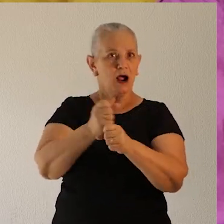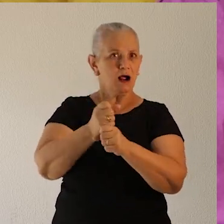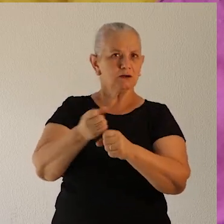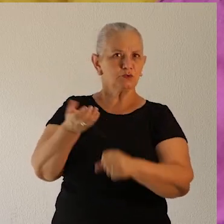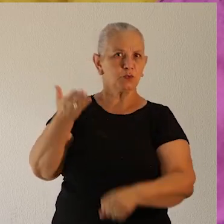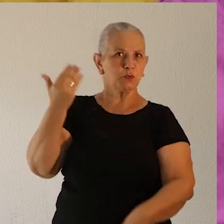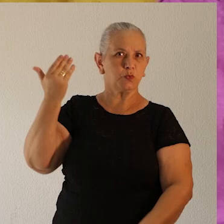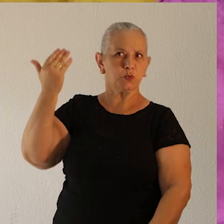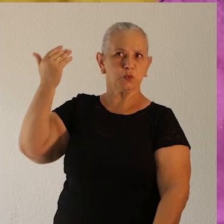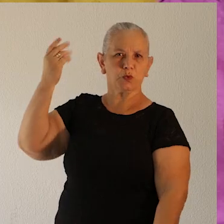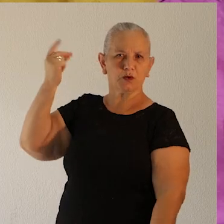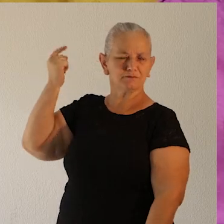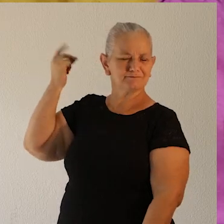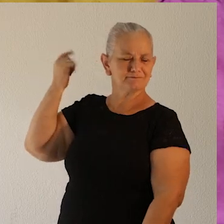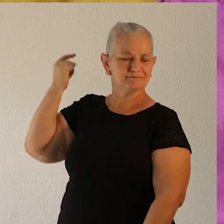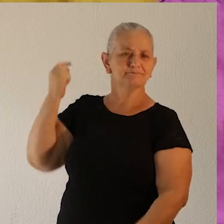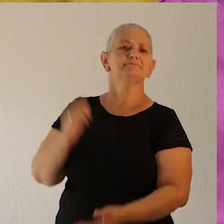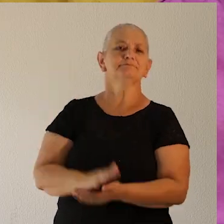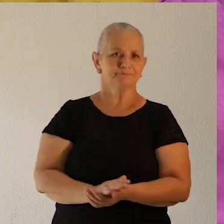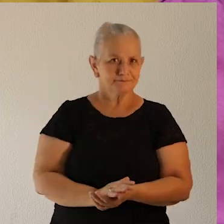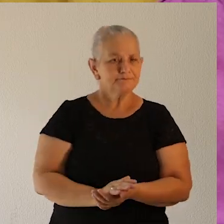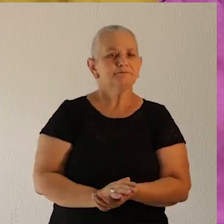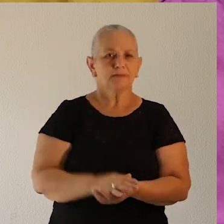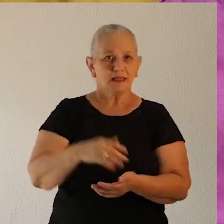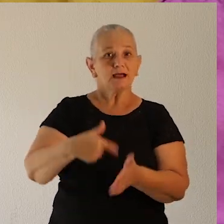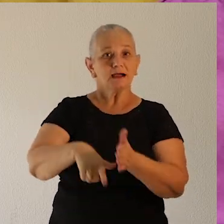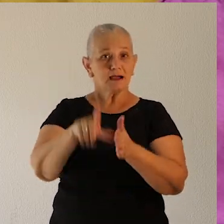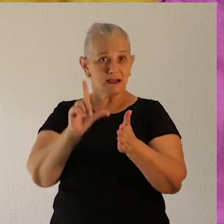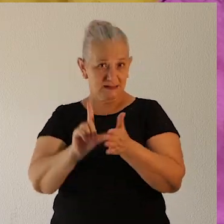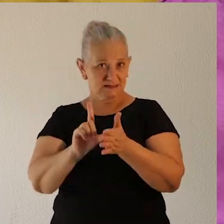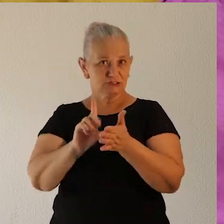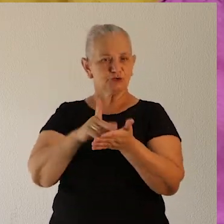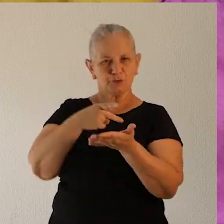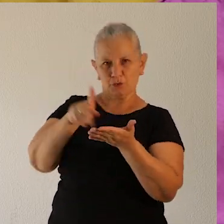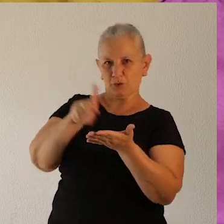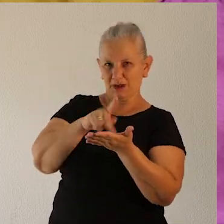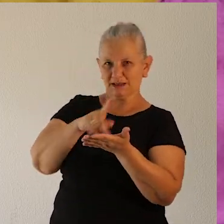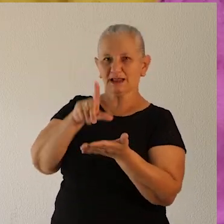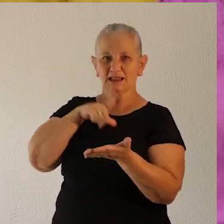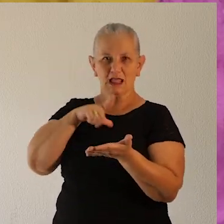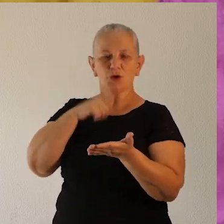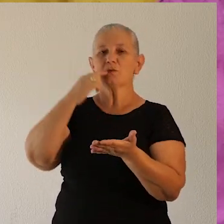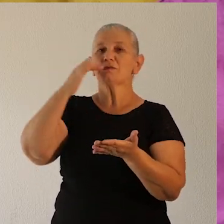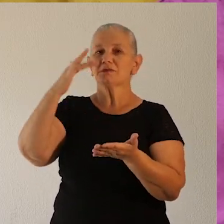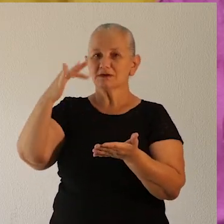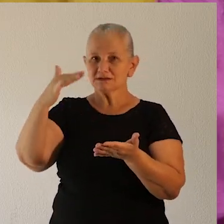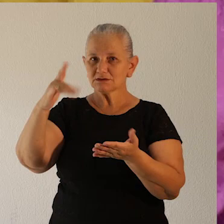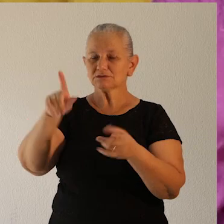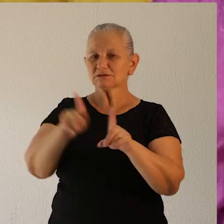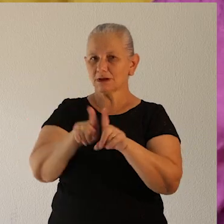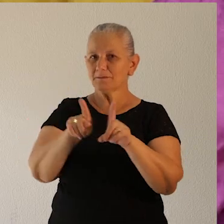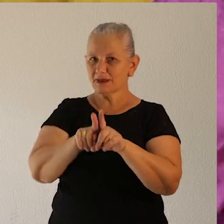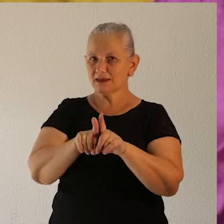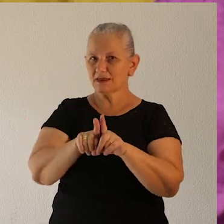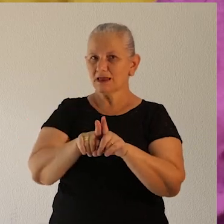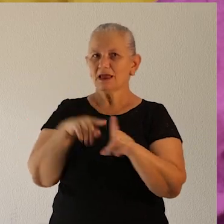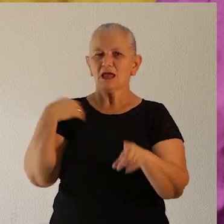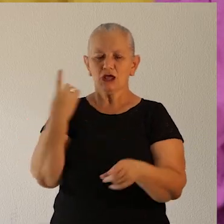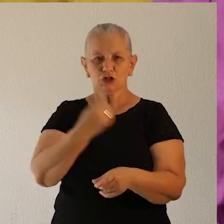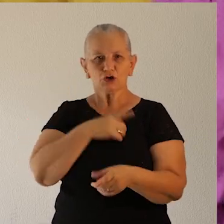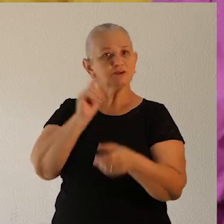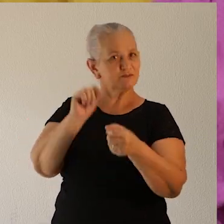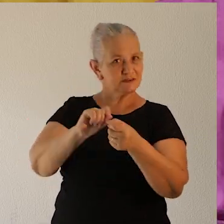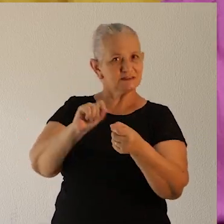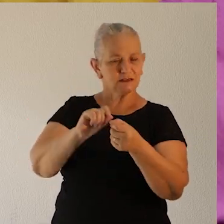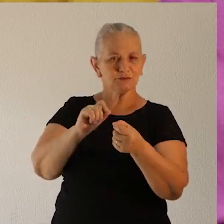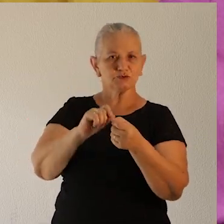século frente do atrás, Eduardo né? tem um E ele fazendo microfone. essa melodia, né, em cima do poema do Fernando Pessoa, que é